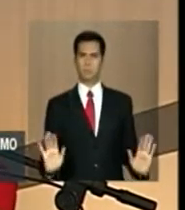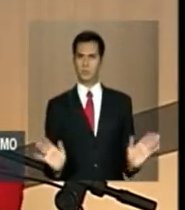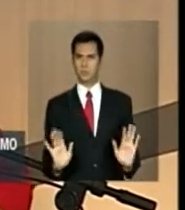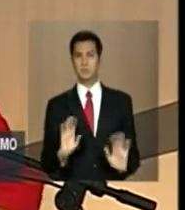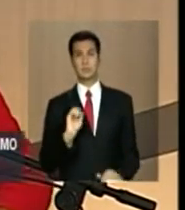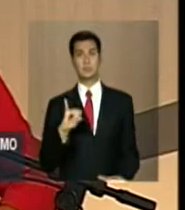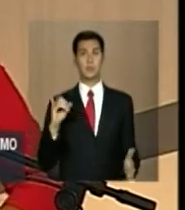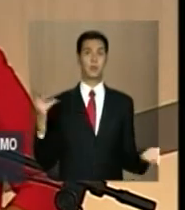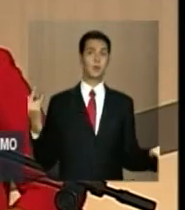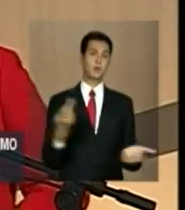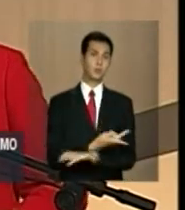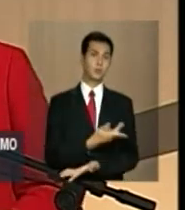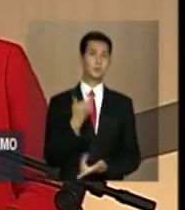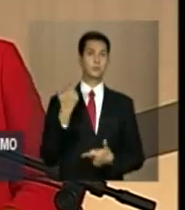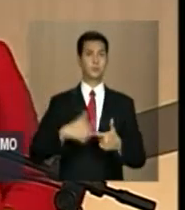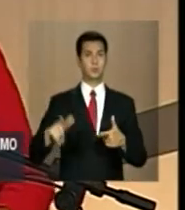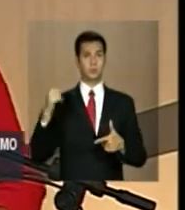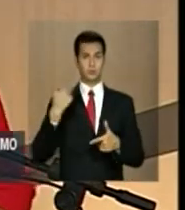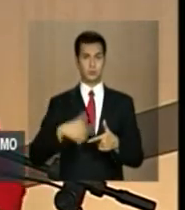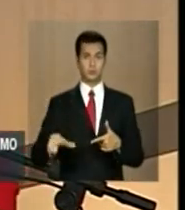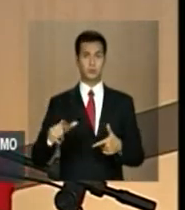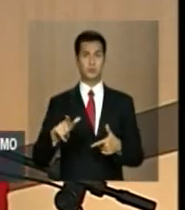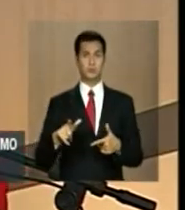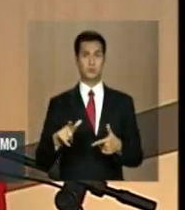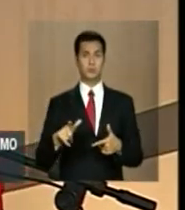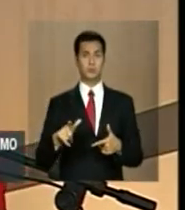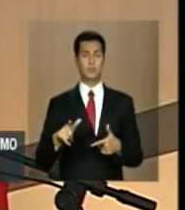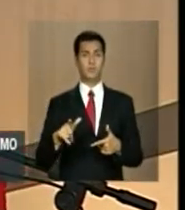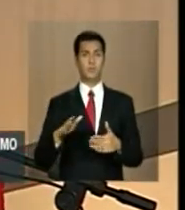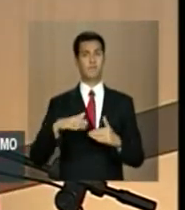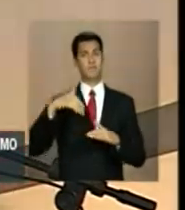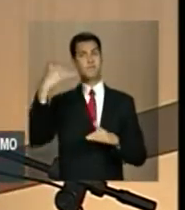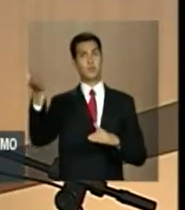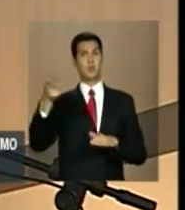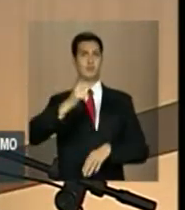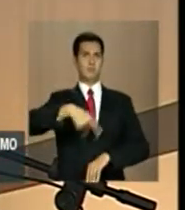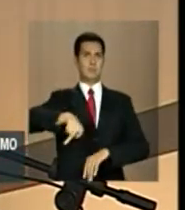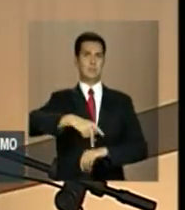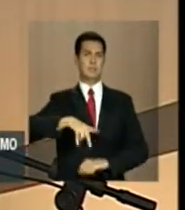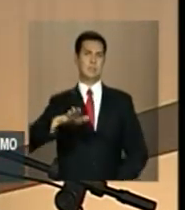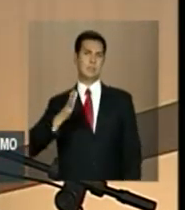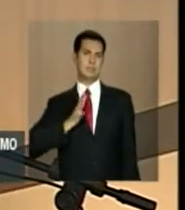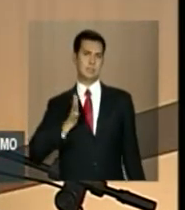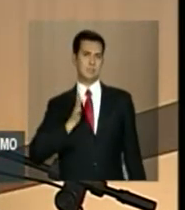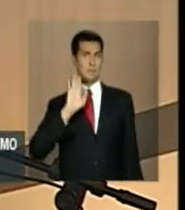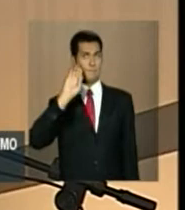percalço que possa acontecer nos países desenvolvidos, especialmente na Europa, devido à